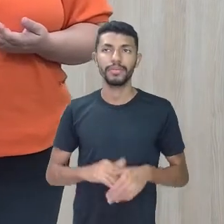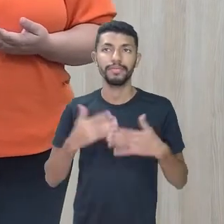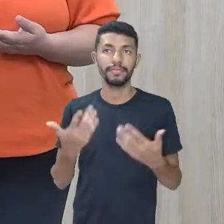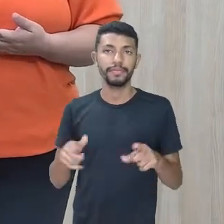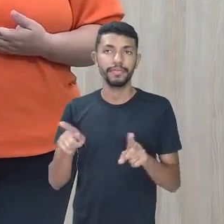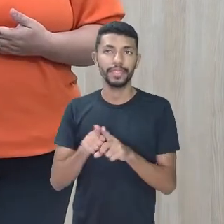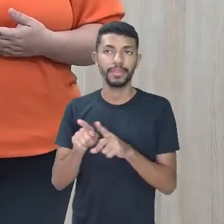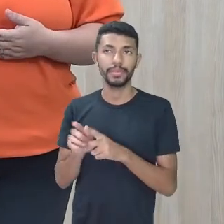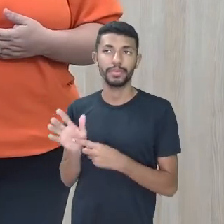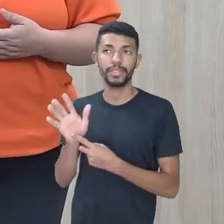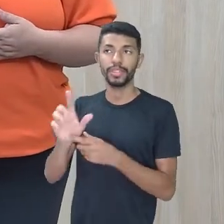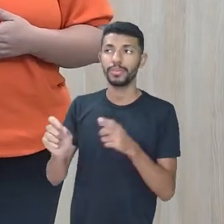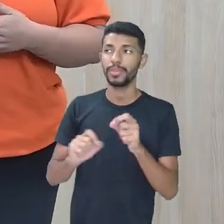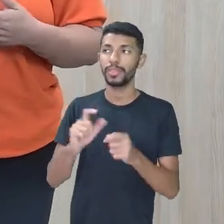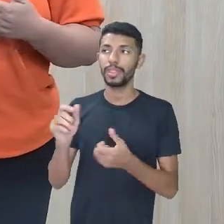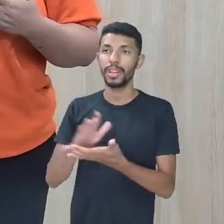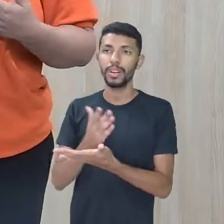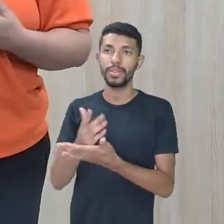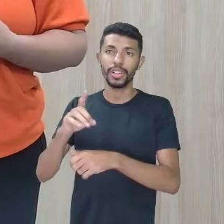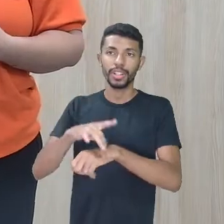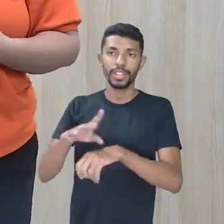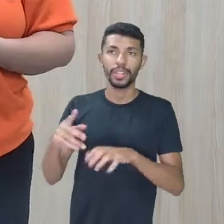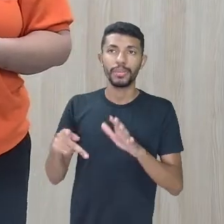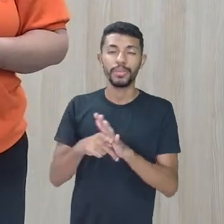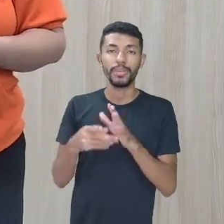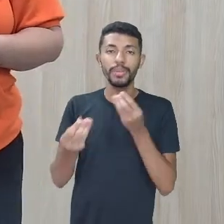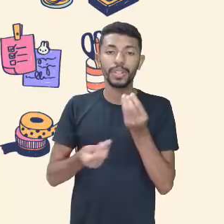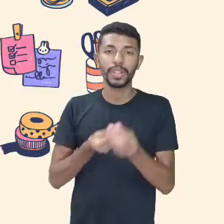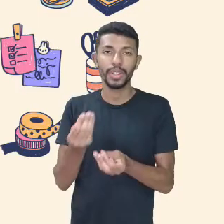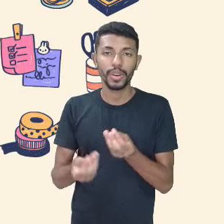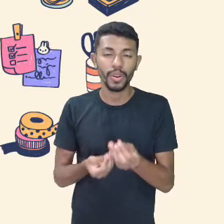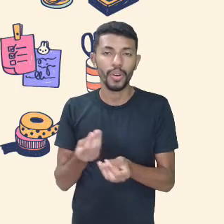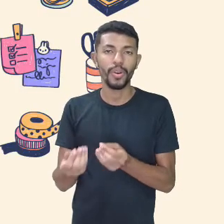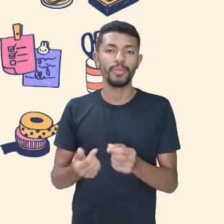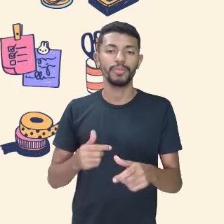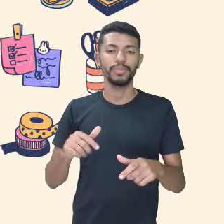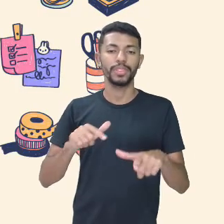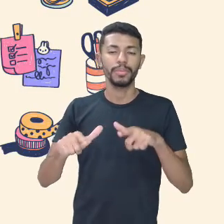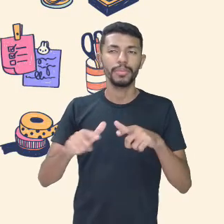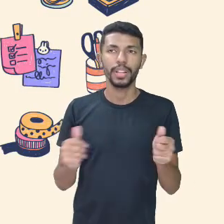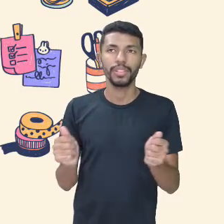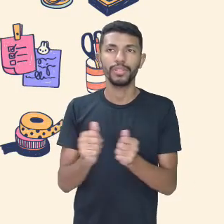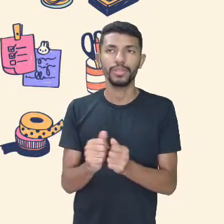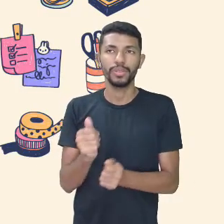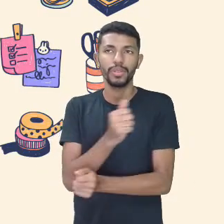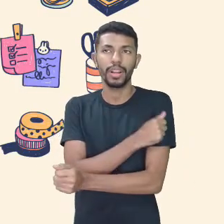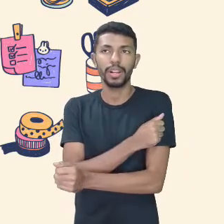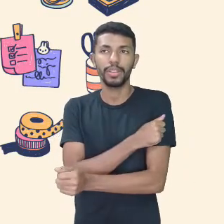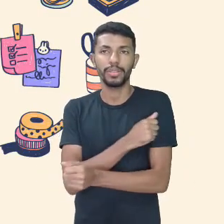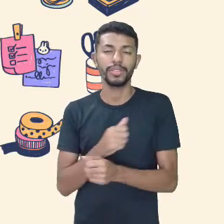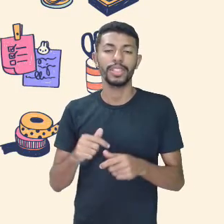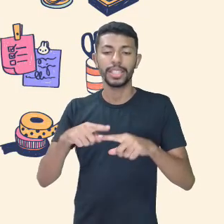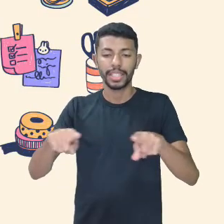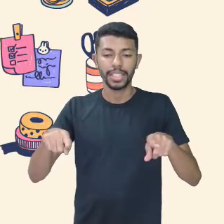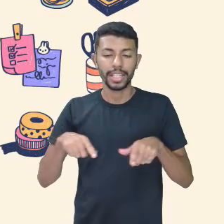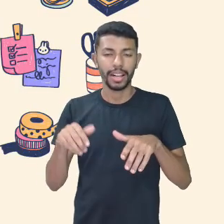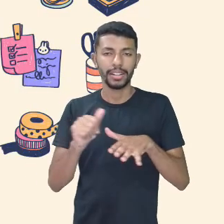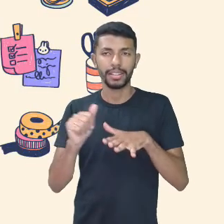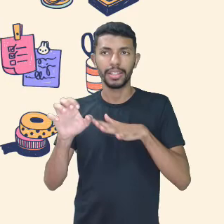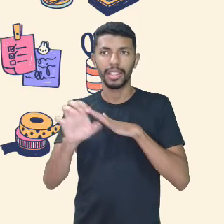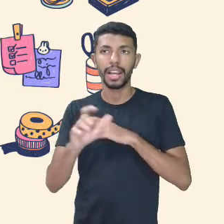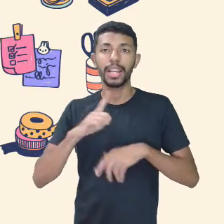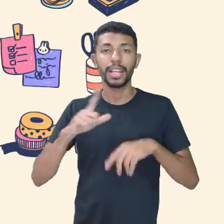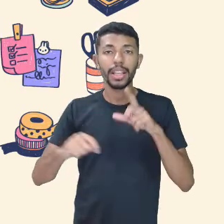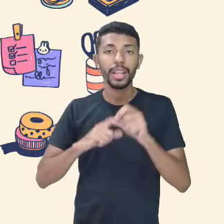Trouxemos também algumas dicas de como trabalhar com esse estudante na sala de recurso com a deficiência